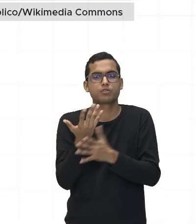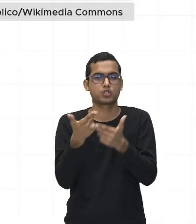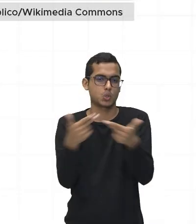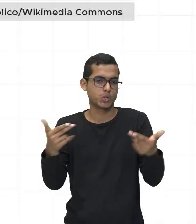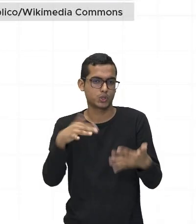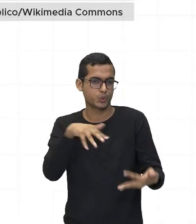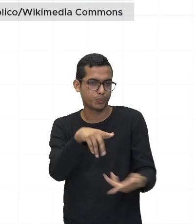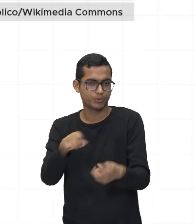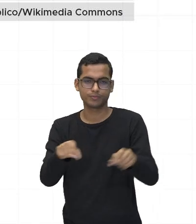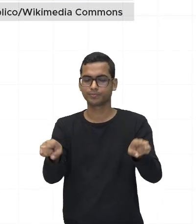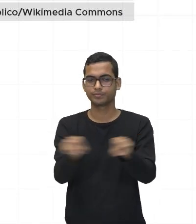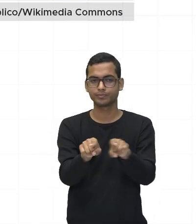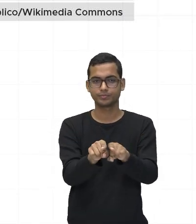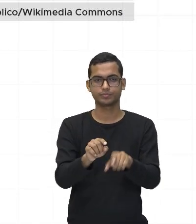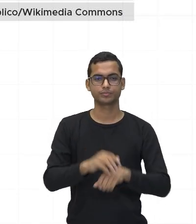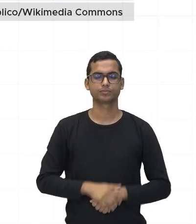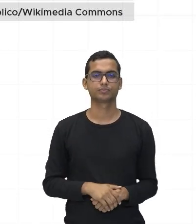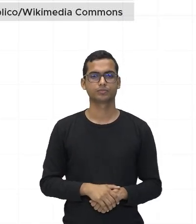próximo.